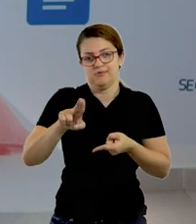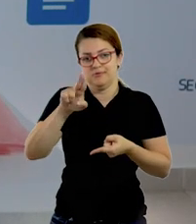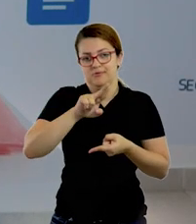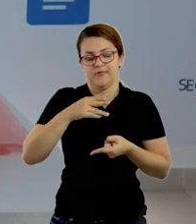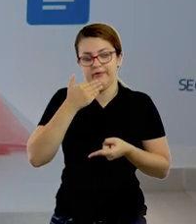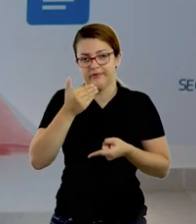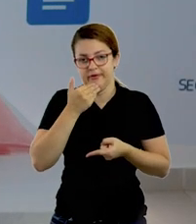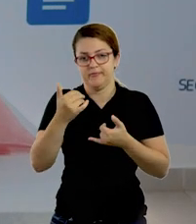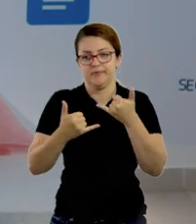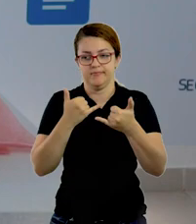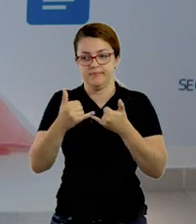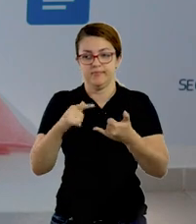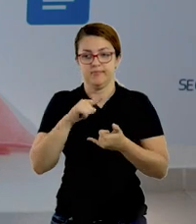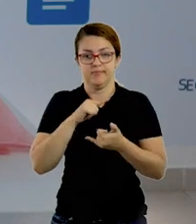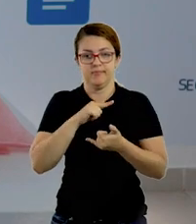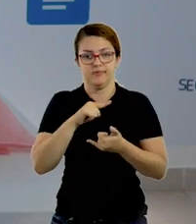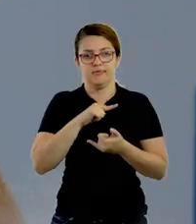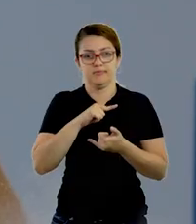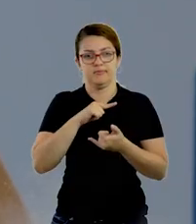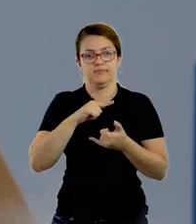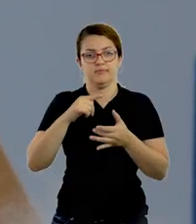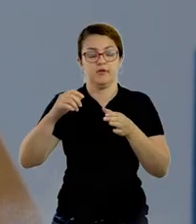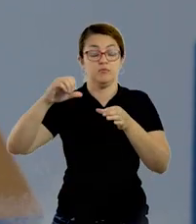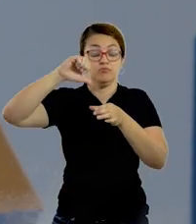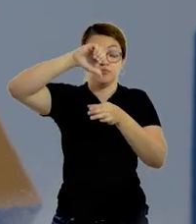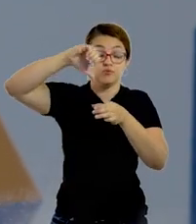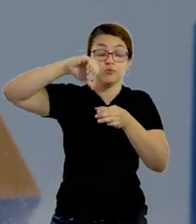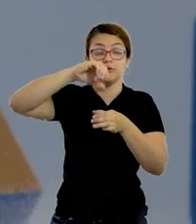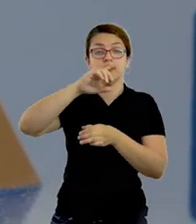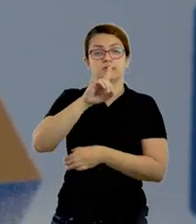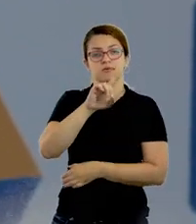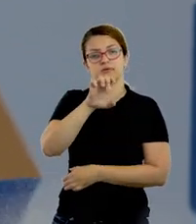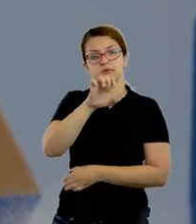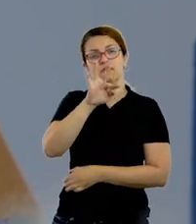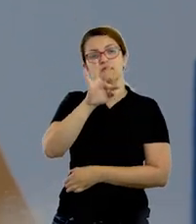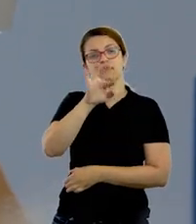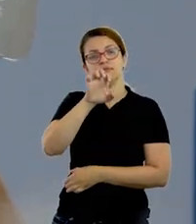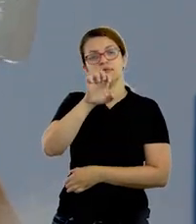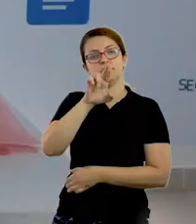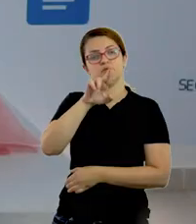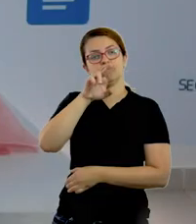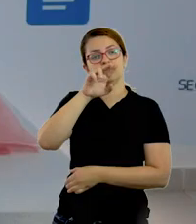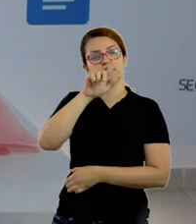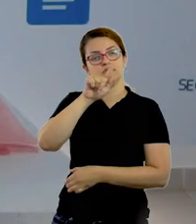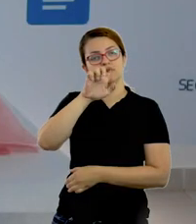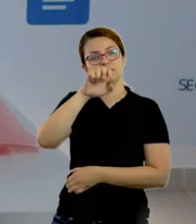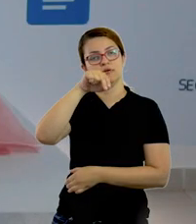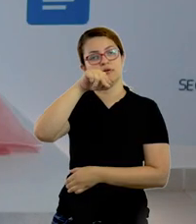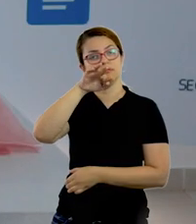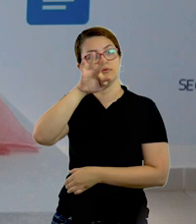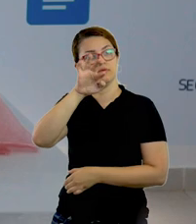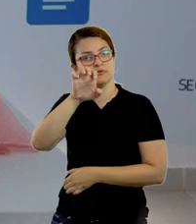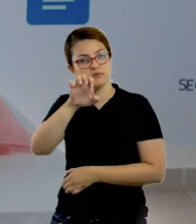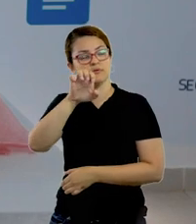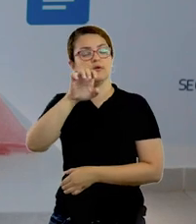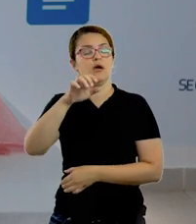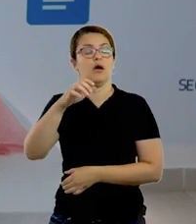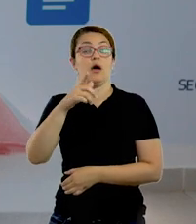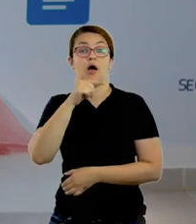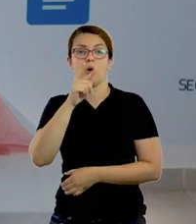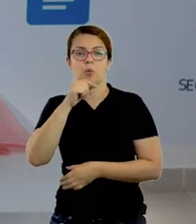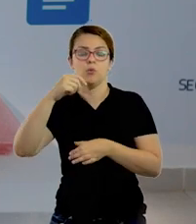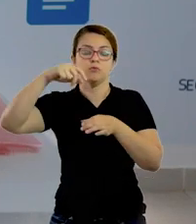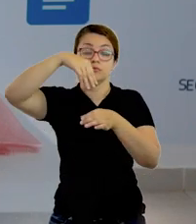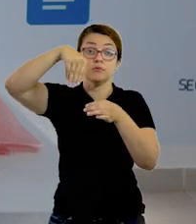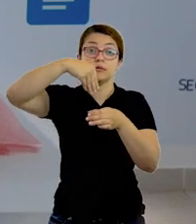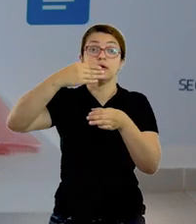eles. Aqui eu tenho detergente, água e uma dica é você colocar uma colher de açúcar, porque dá mais estabilidade para a bolha e ela